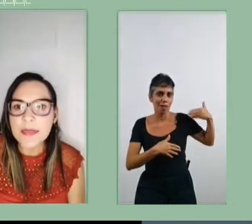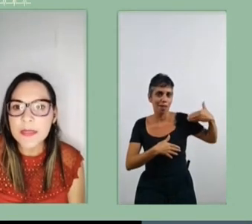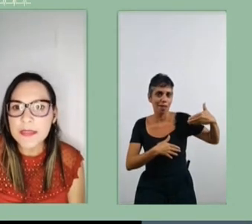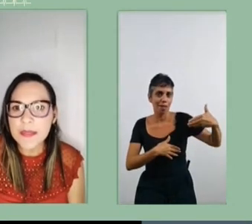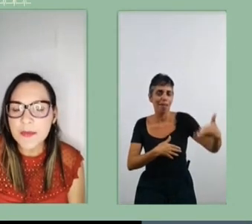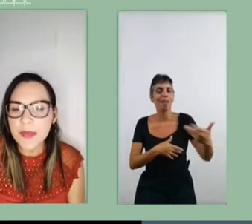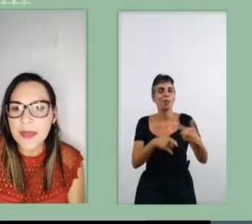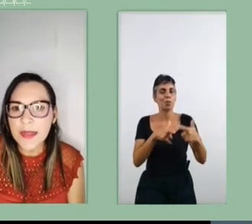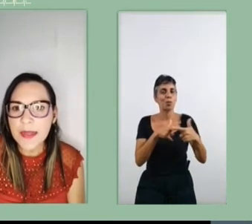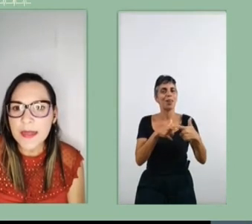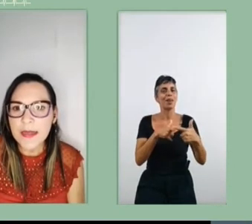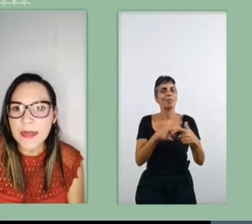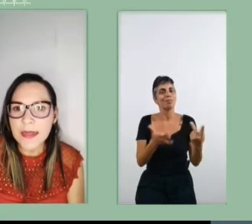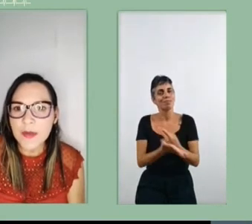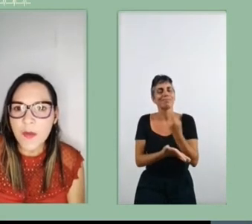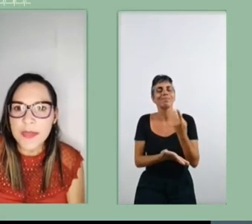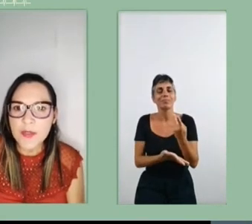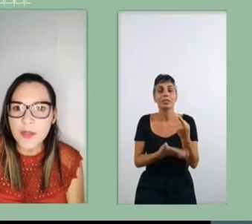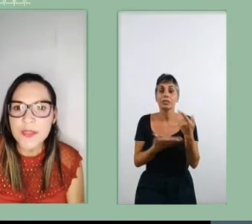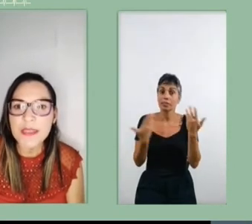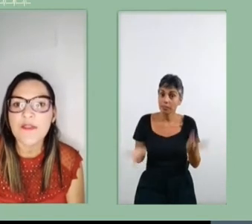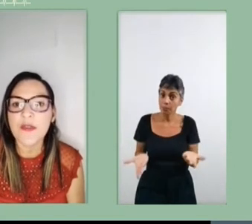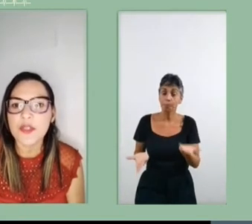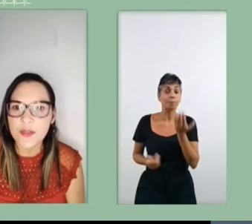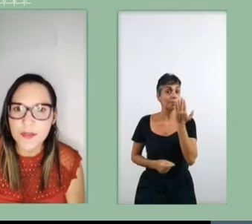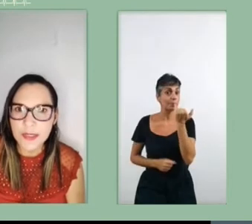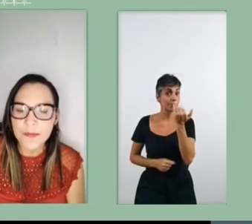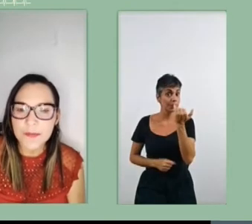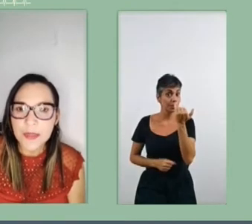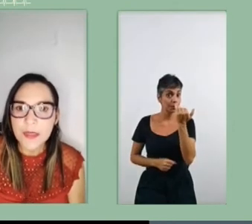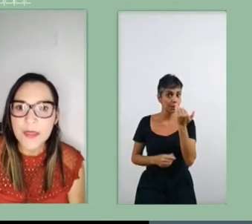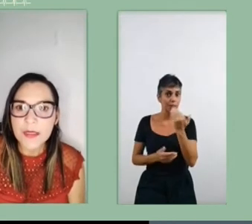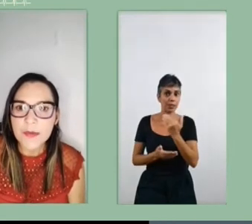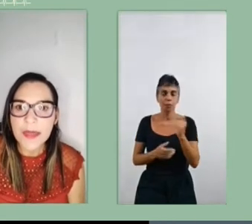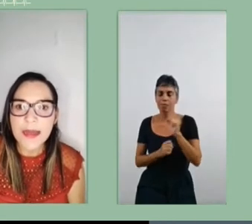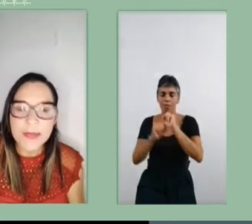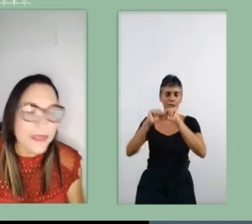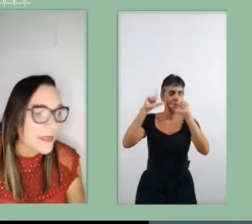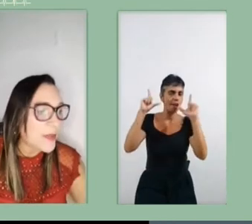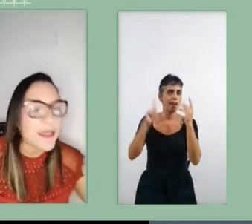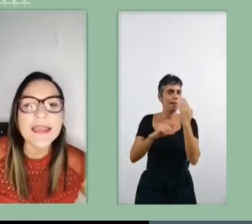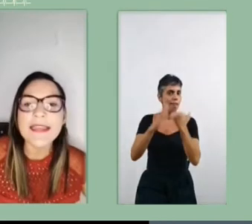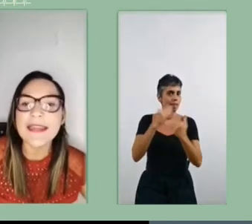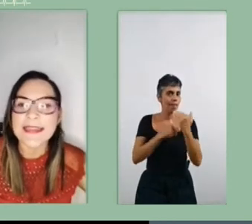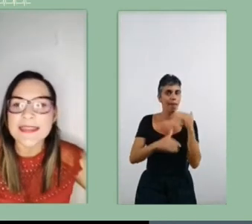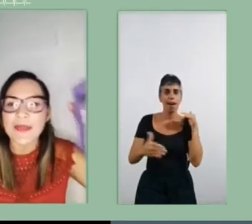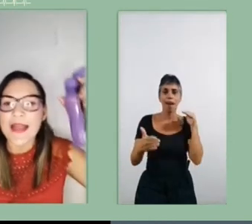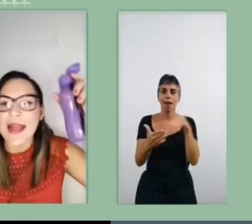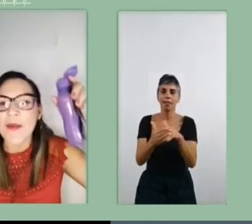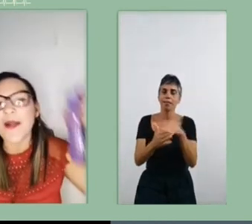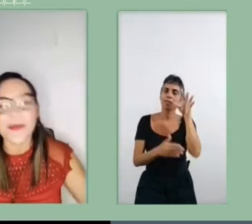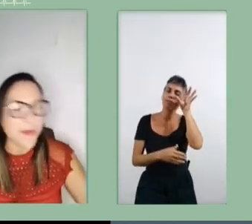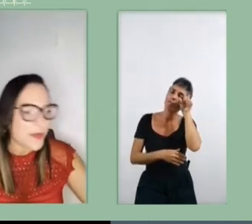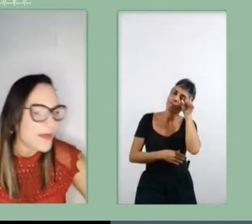assim, a alimentação, ela começa o nosso dia, ela fecha o nosso dia. Então, a alimentação e hidratação, né?